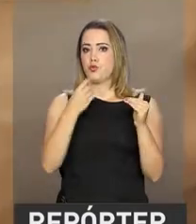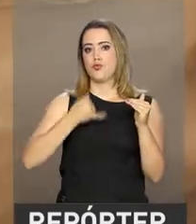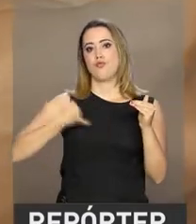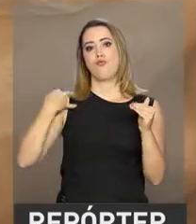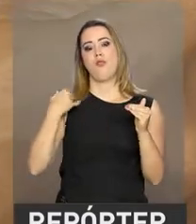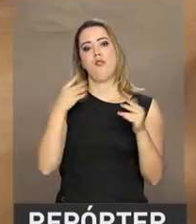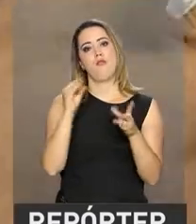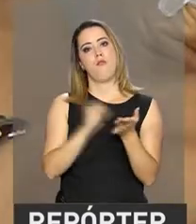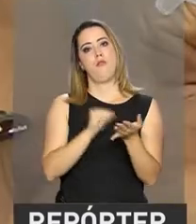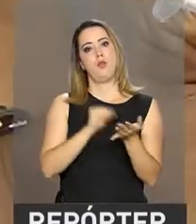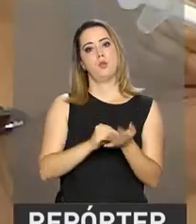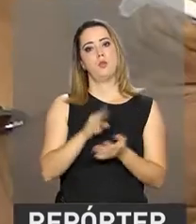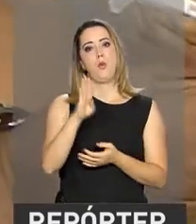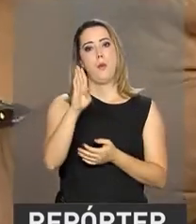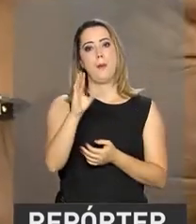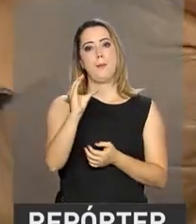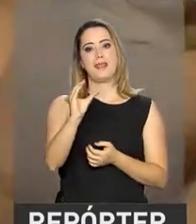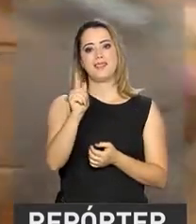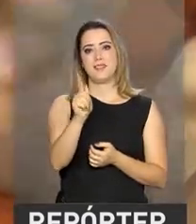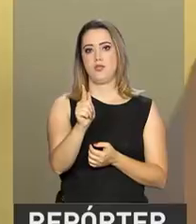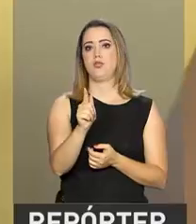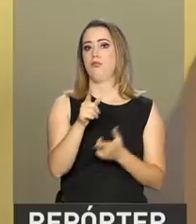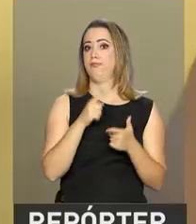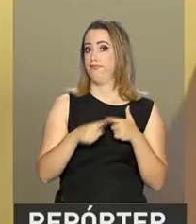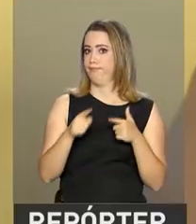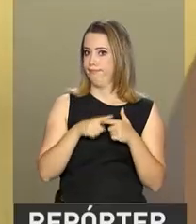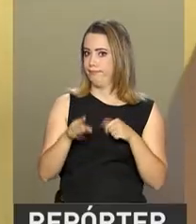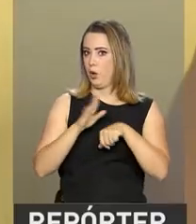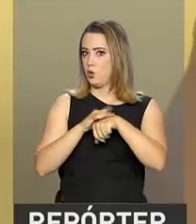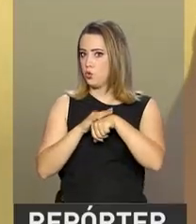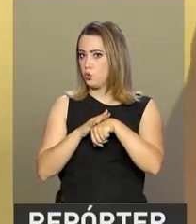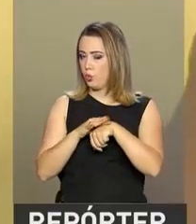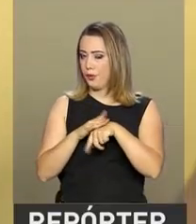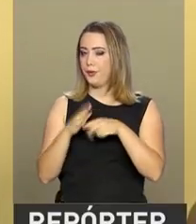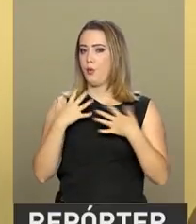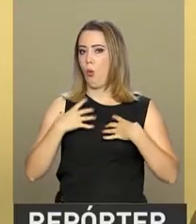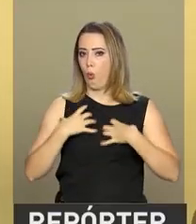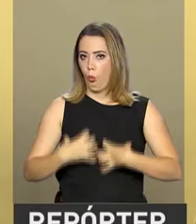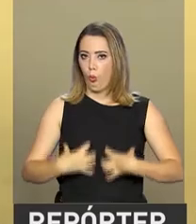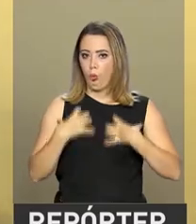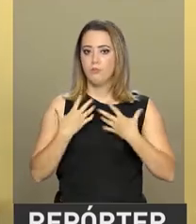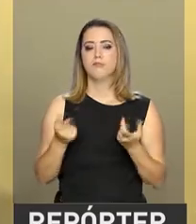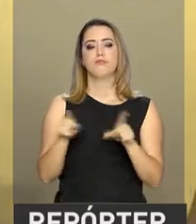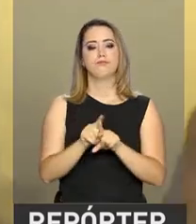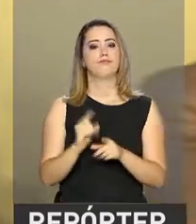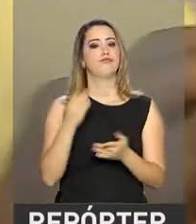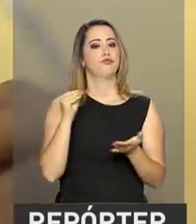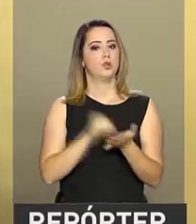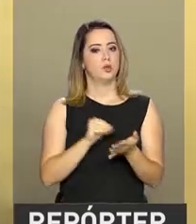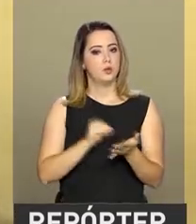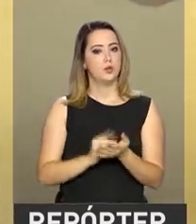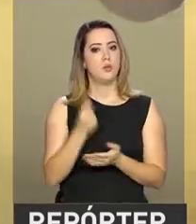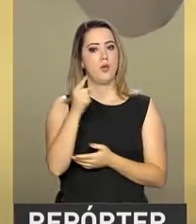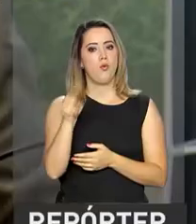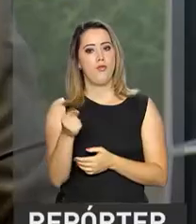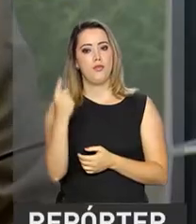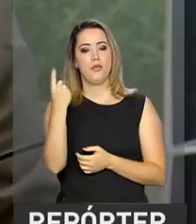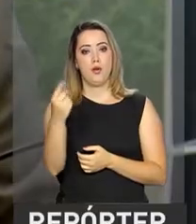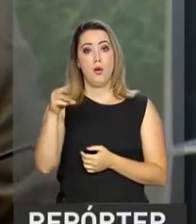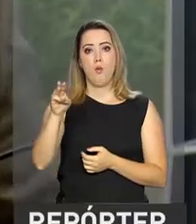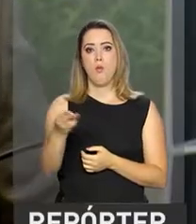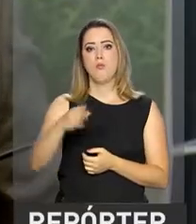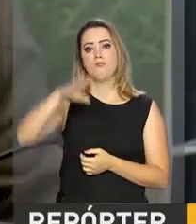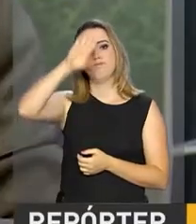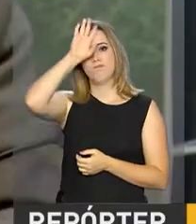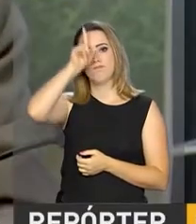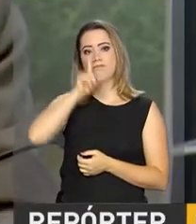tomaram a bcg que previne a tuberculose e um milhão e cem mil não receberam a dose contra a febre amarela por isso